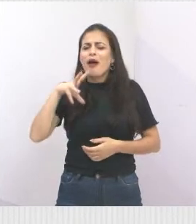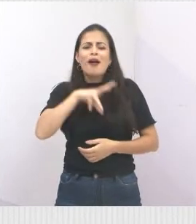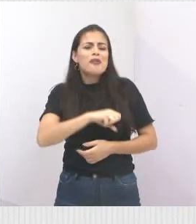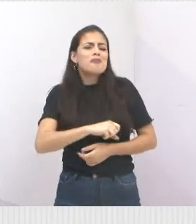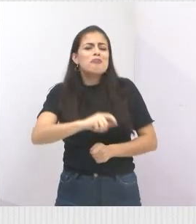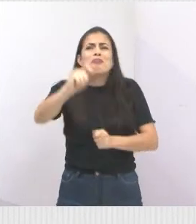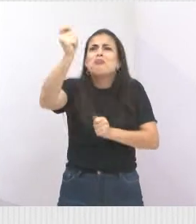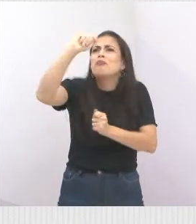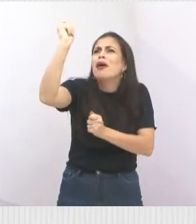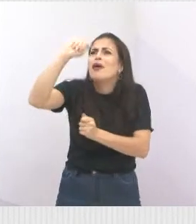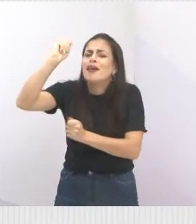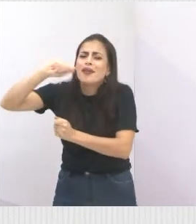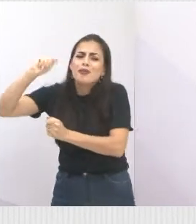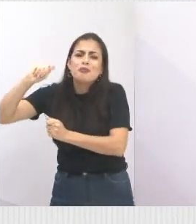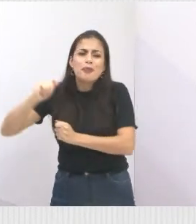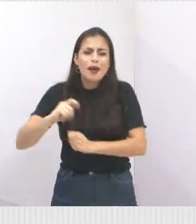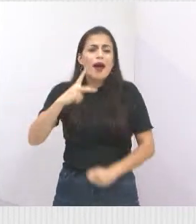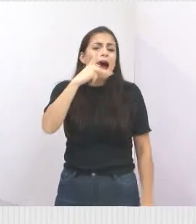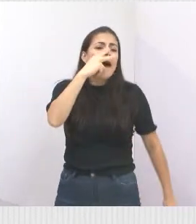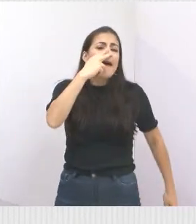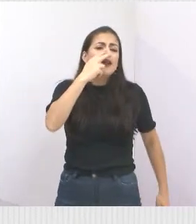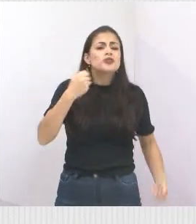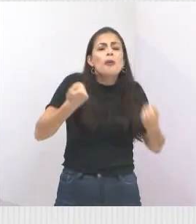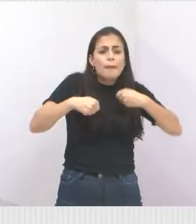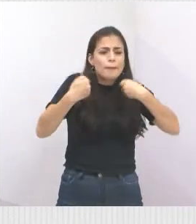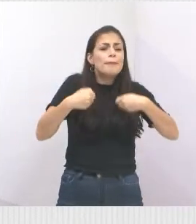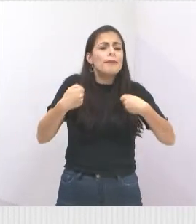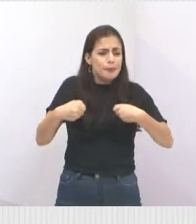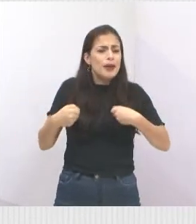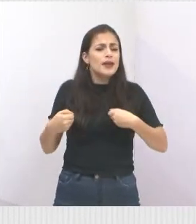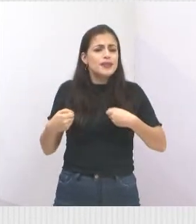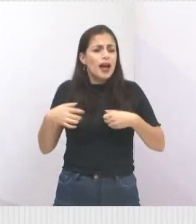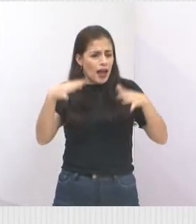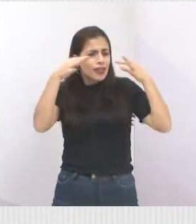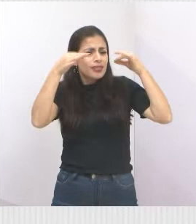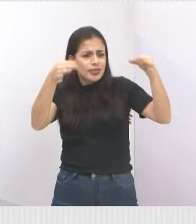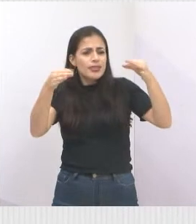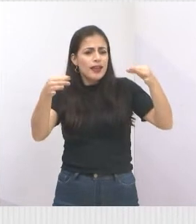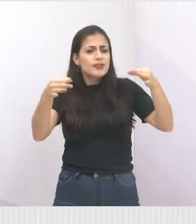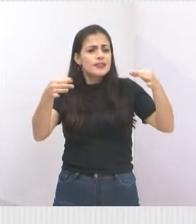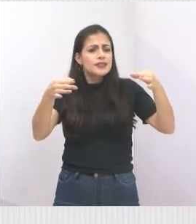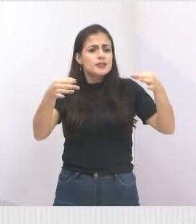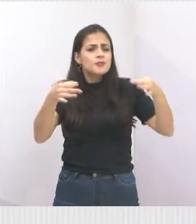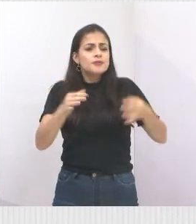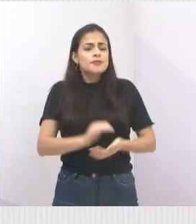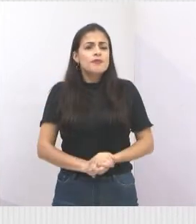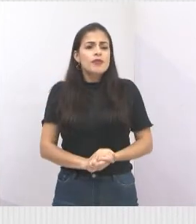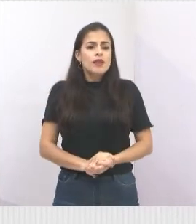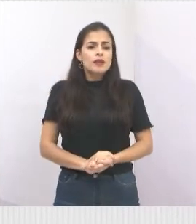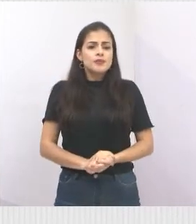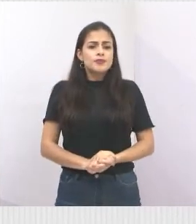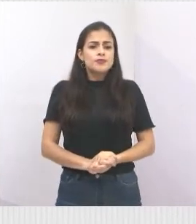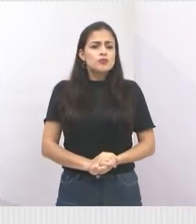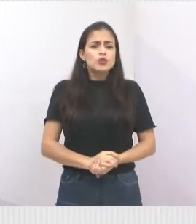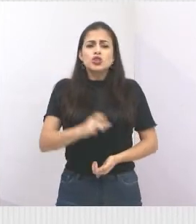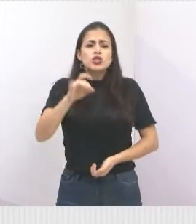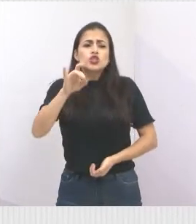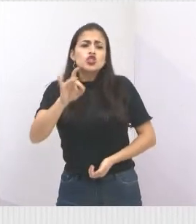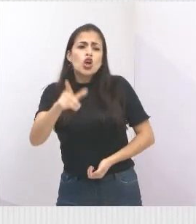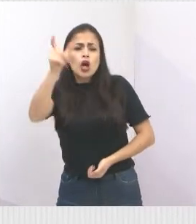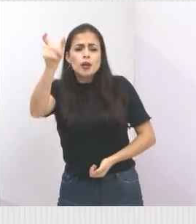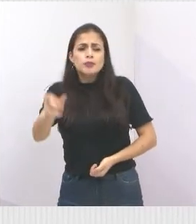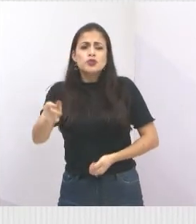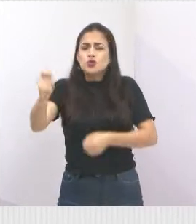e acho que nós precisamos dar atenção até mesmo não só os